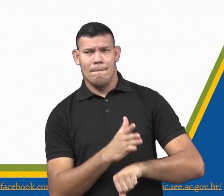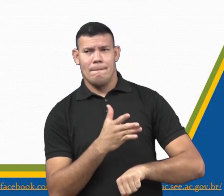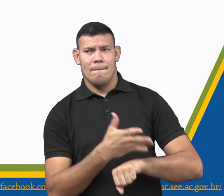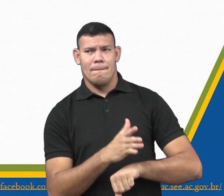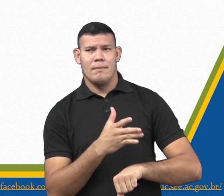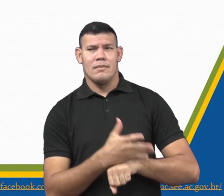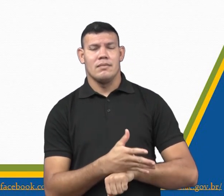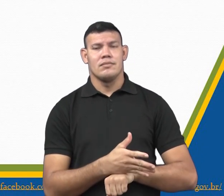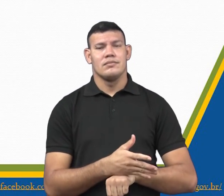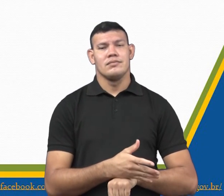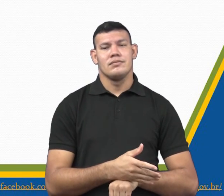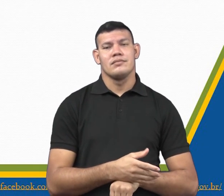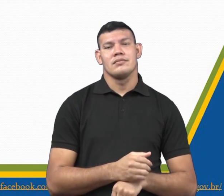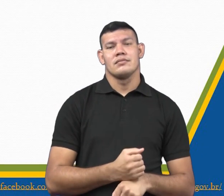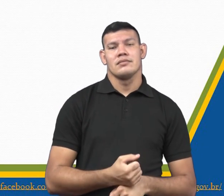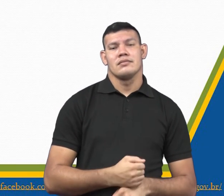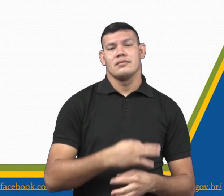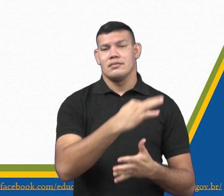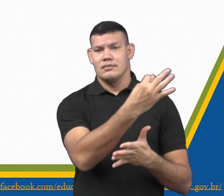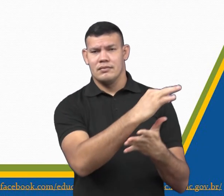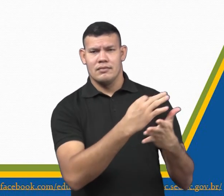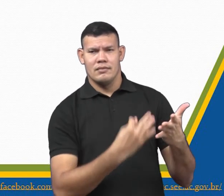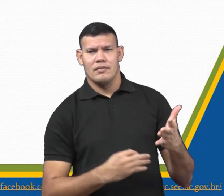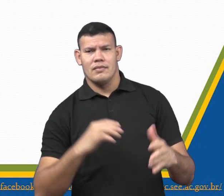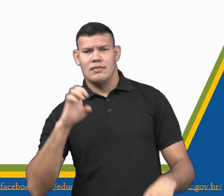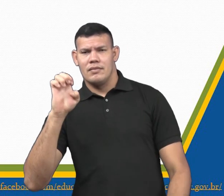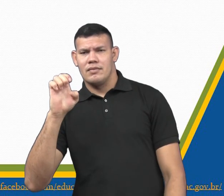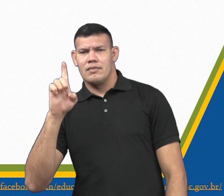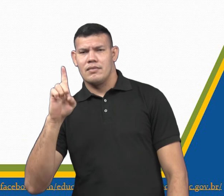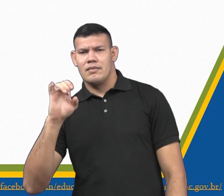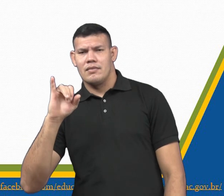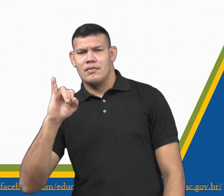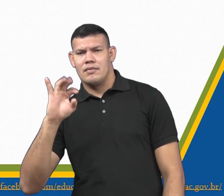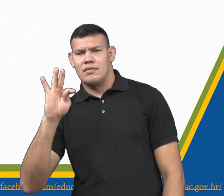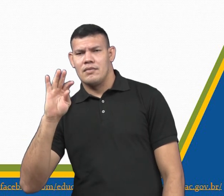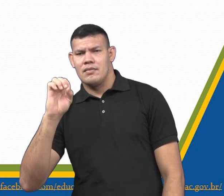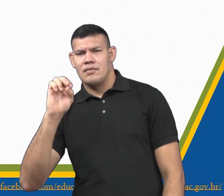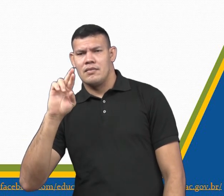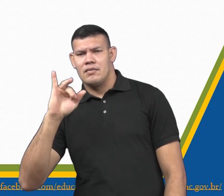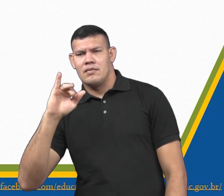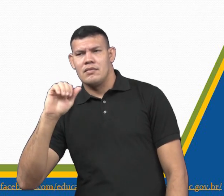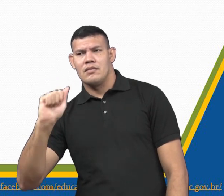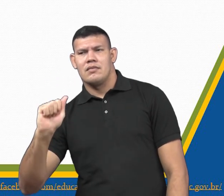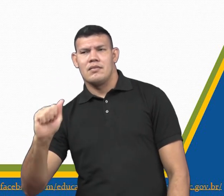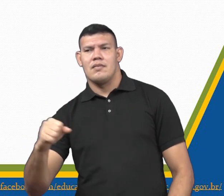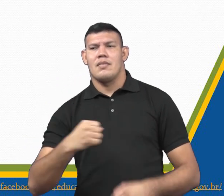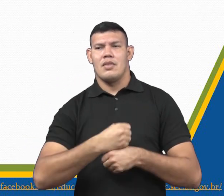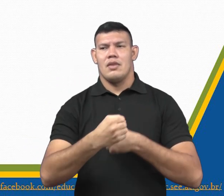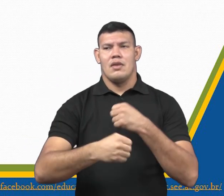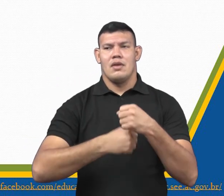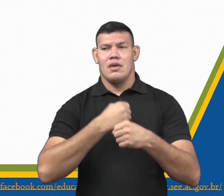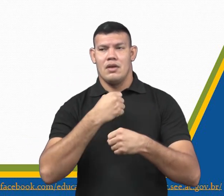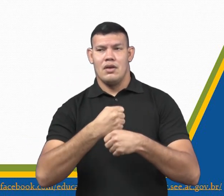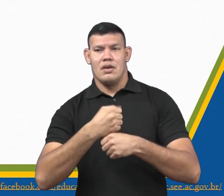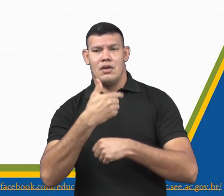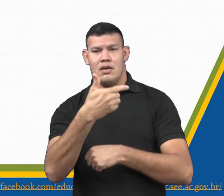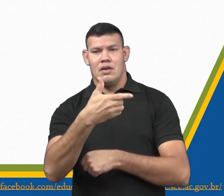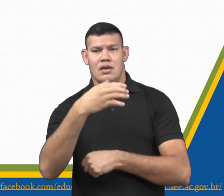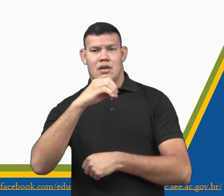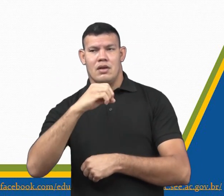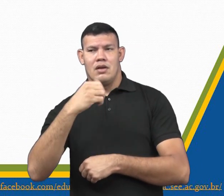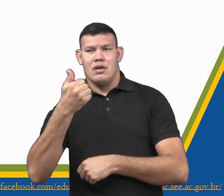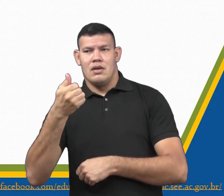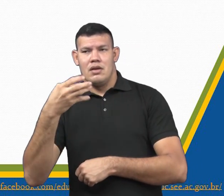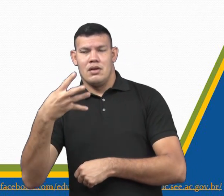Vamos praticar um pouco? Aqui nós temos um outro texto do gênero editorial, publicado no dia 26